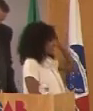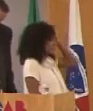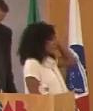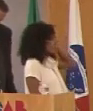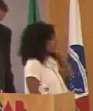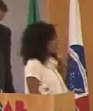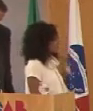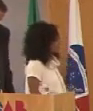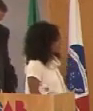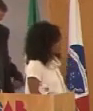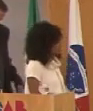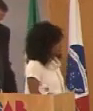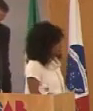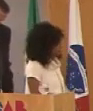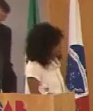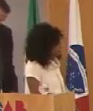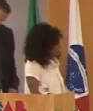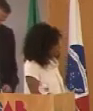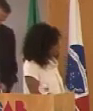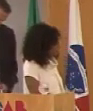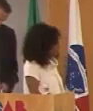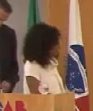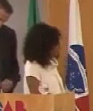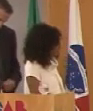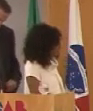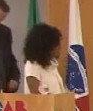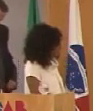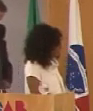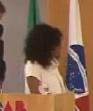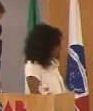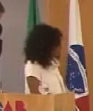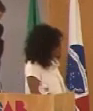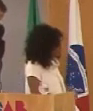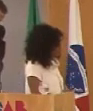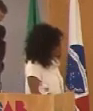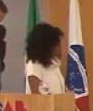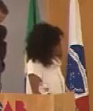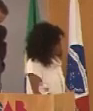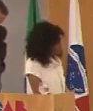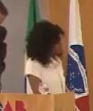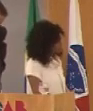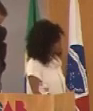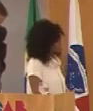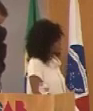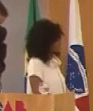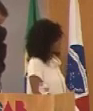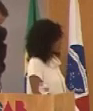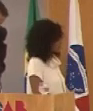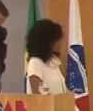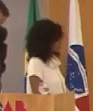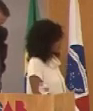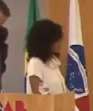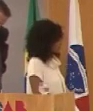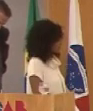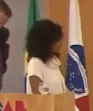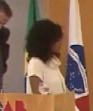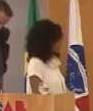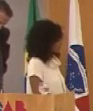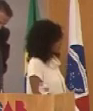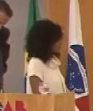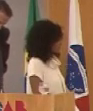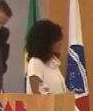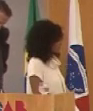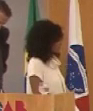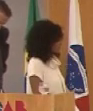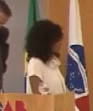de direito. O que ocorreu demais, isso em si já seria bastante preocupante, nós consentirmos com um